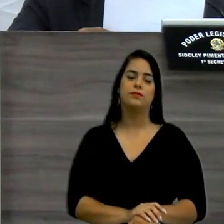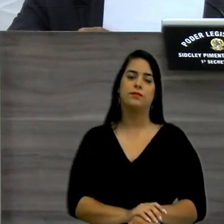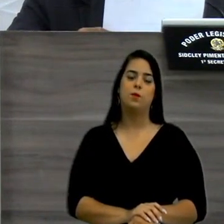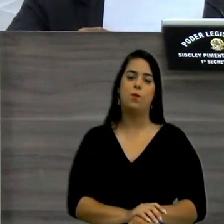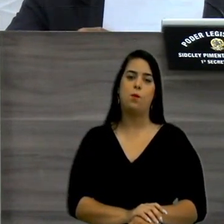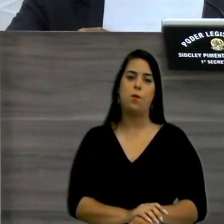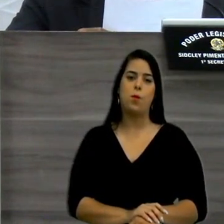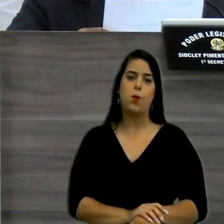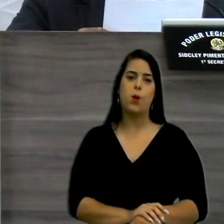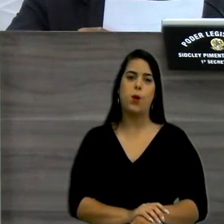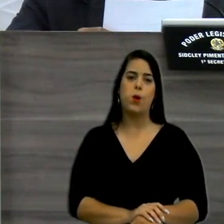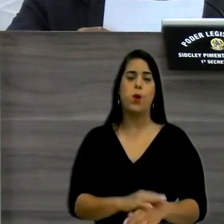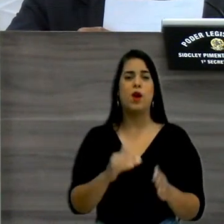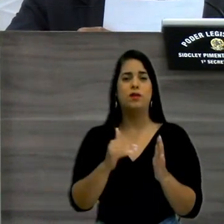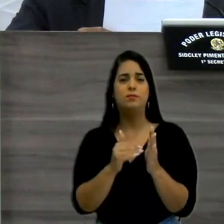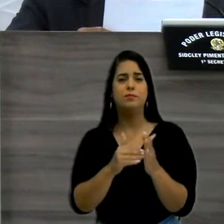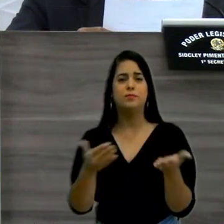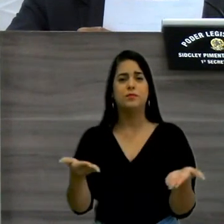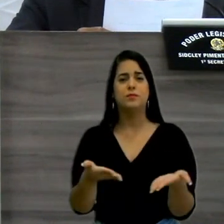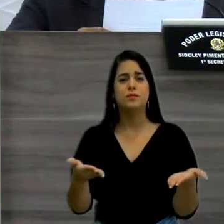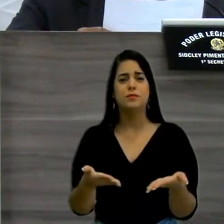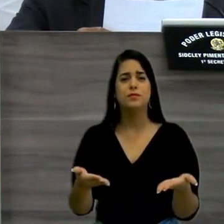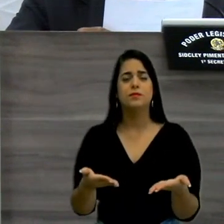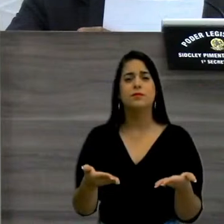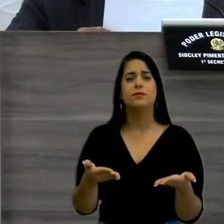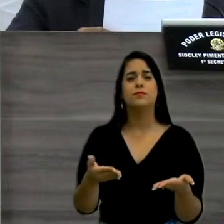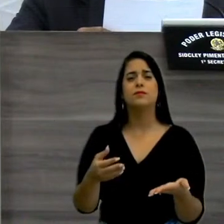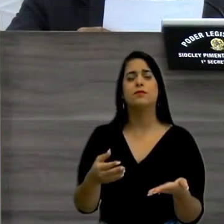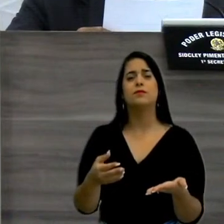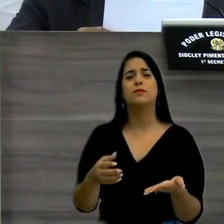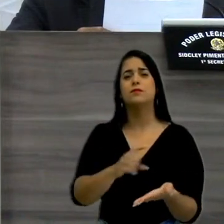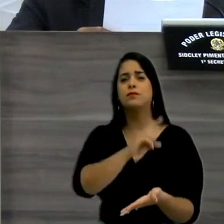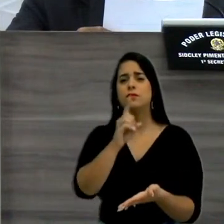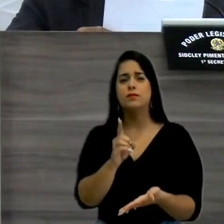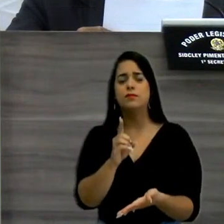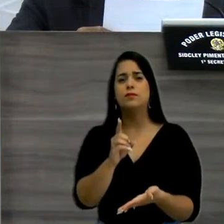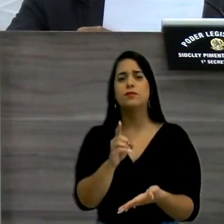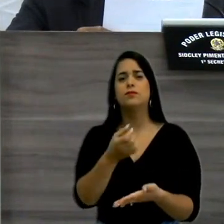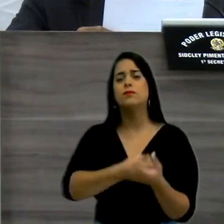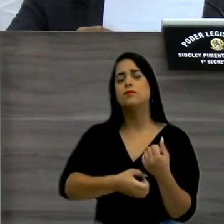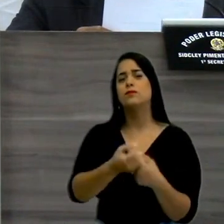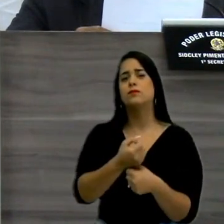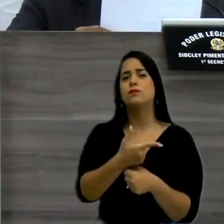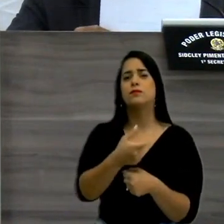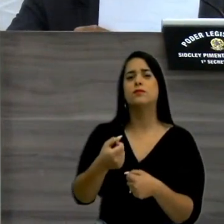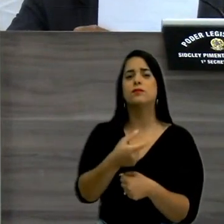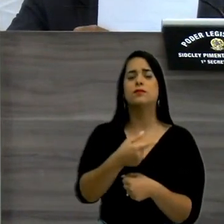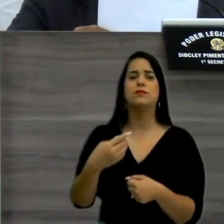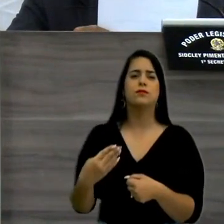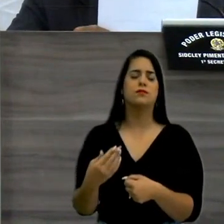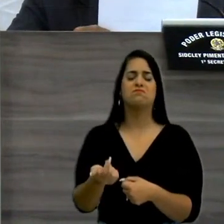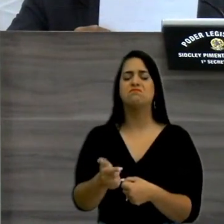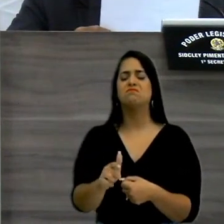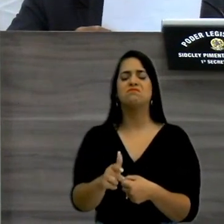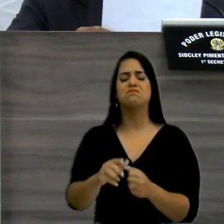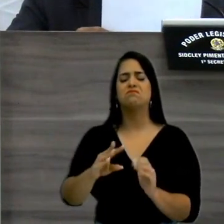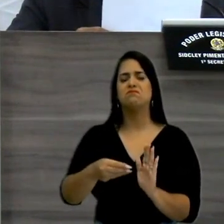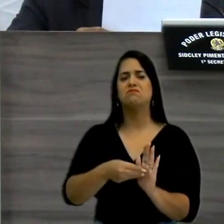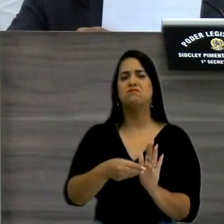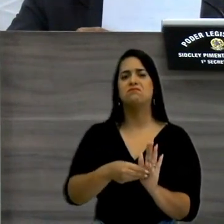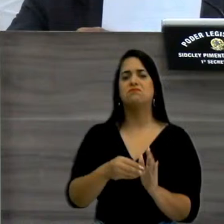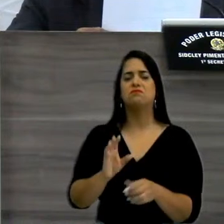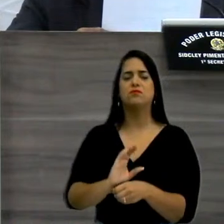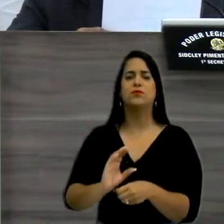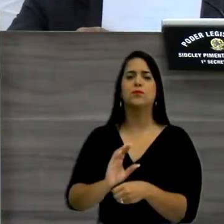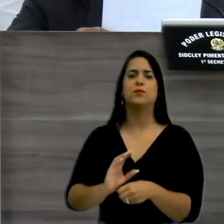ambulatorial. Até o presente data do ano 2024, não recebemos recursos provenientes de emendas parlamentares. Sem mais para o momento,